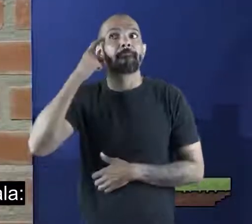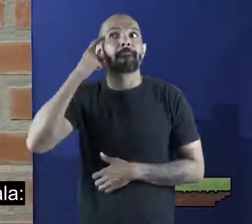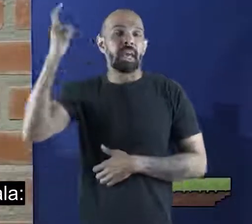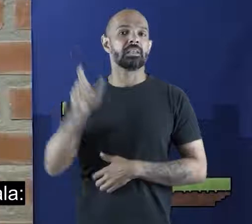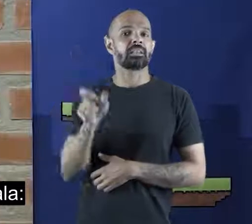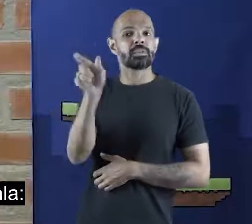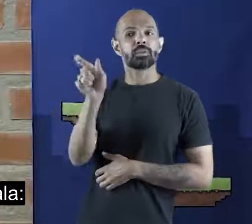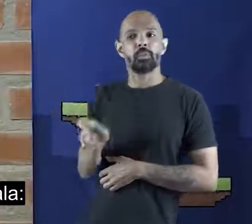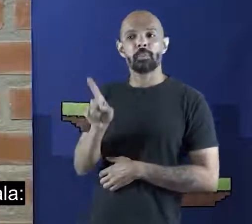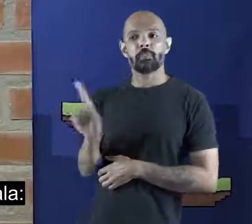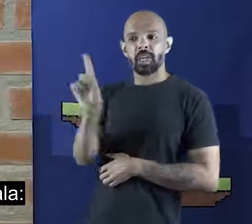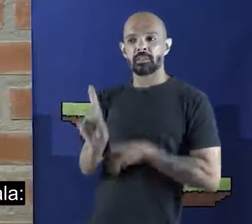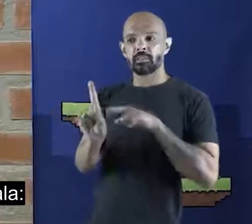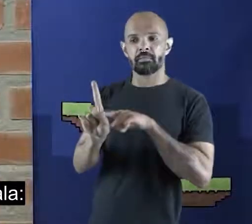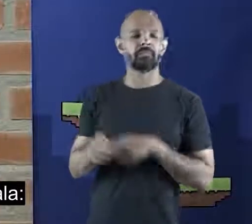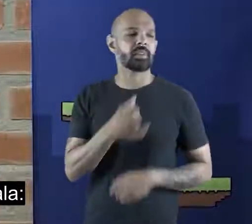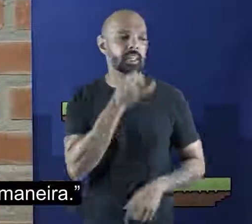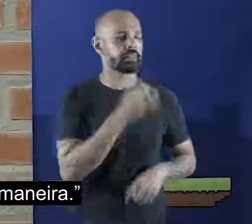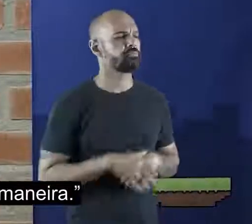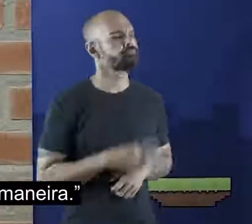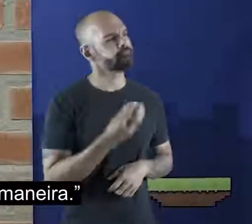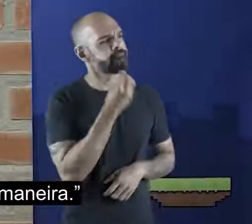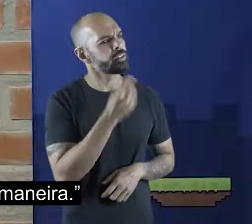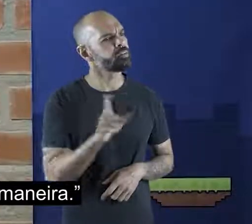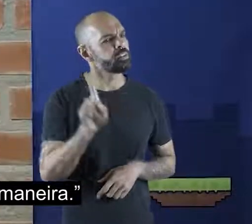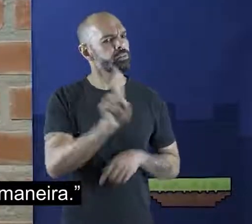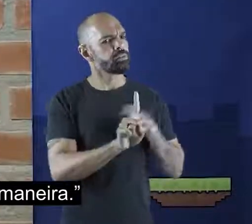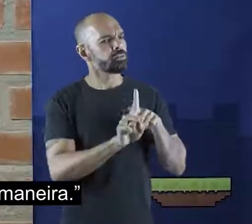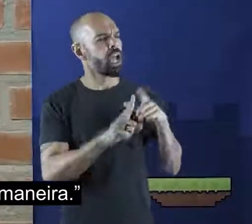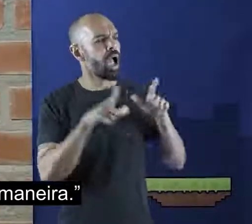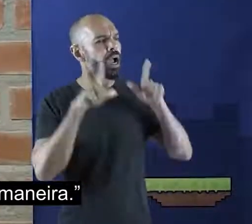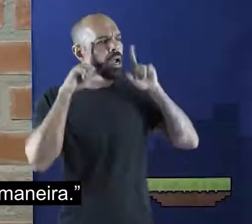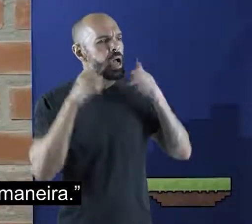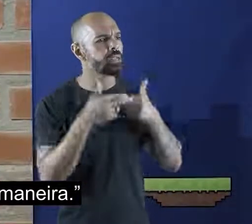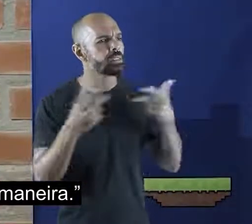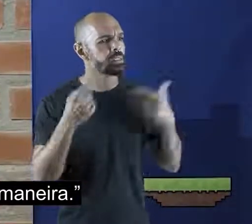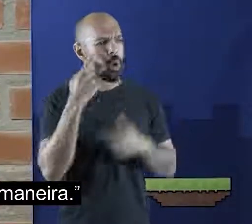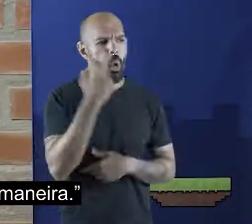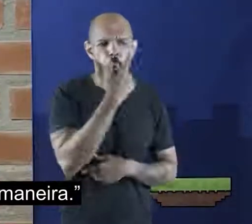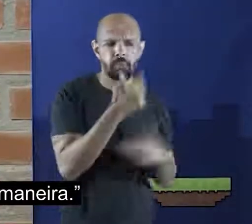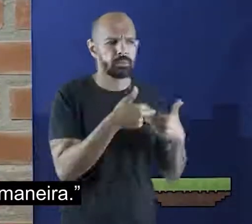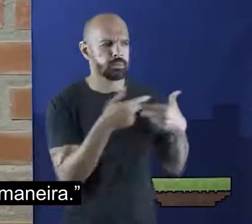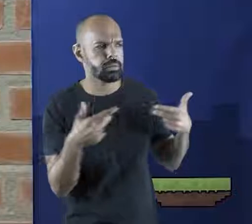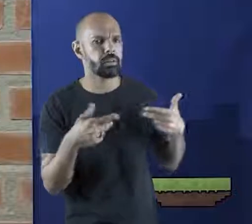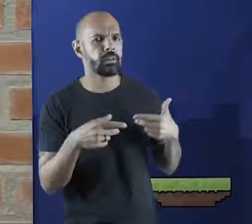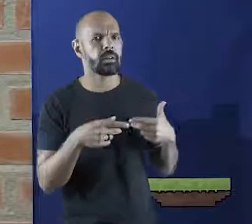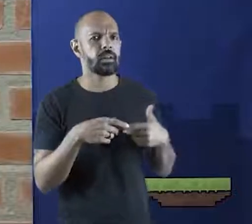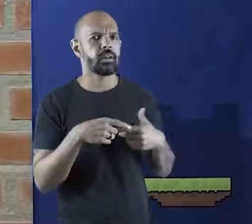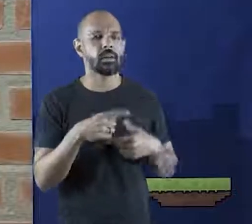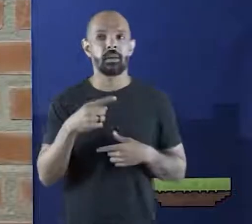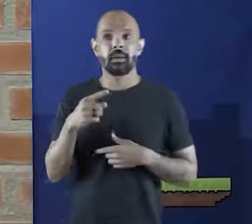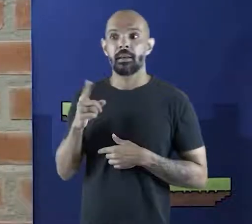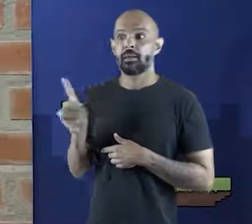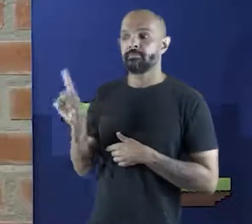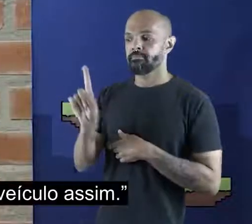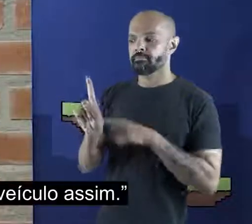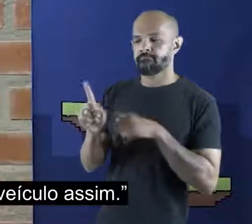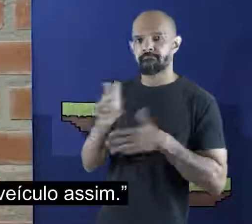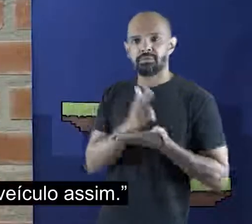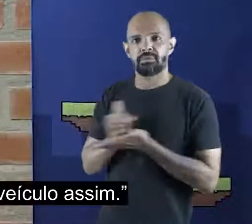pensam o personagem, e você chega assim para ele, pô, eu quero que o meu personagem tenha a cara assim ou dessa maneira, ou seja, ele dá vida à sua